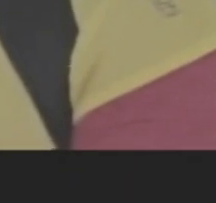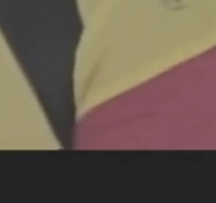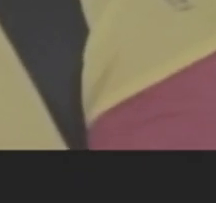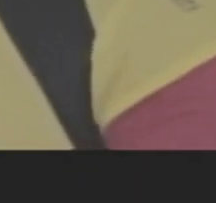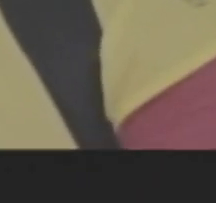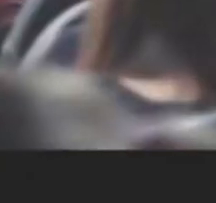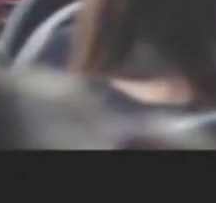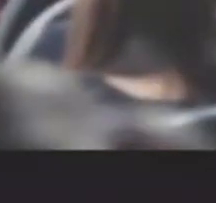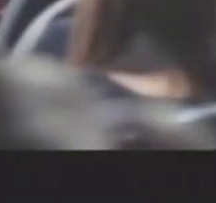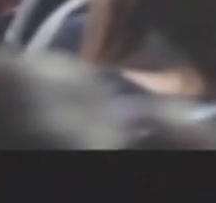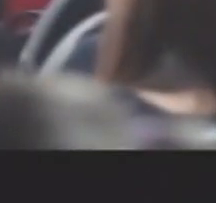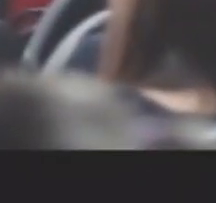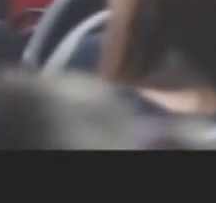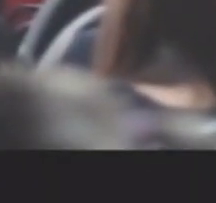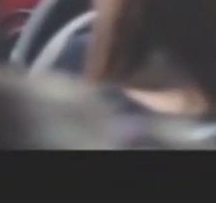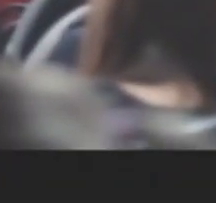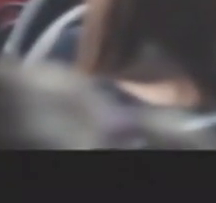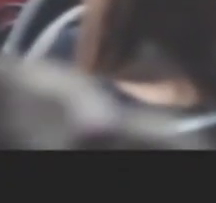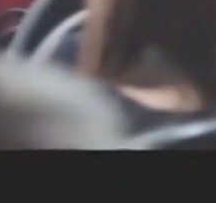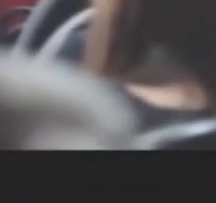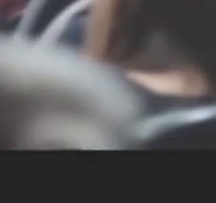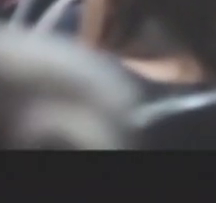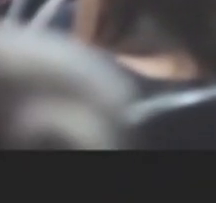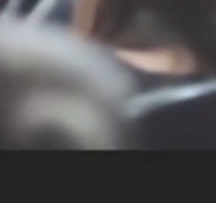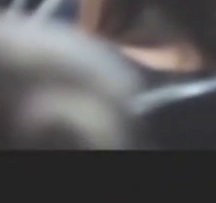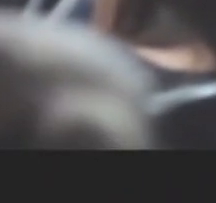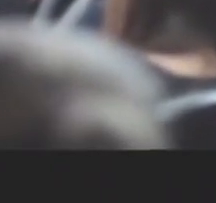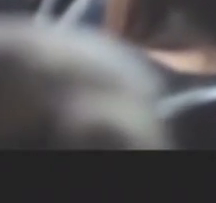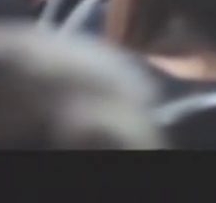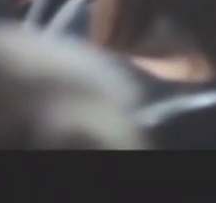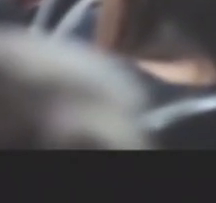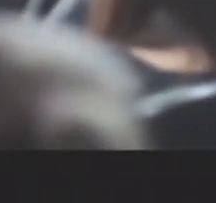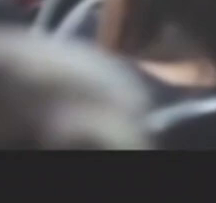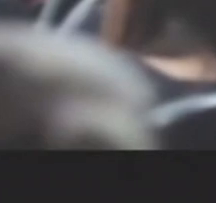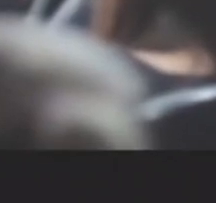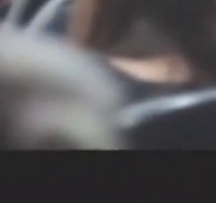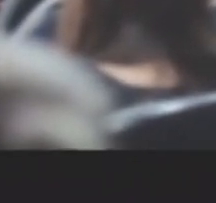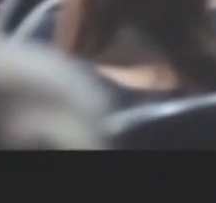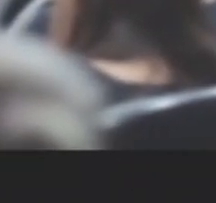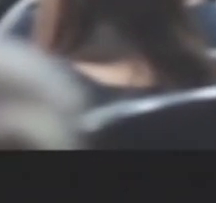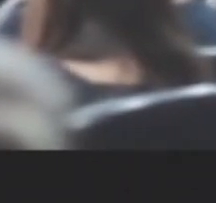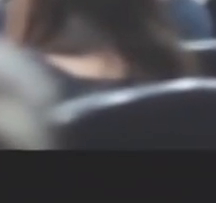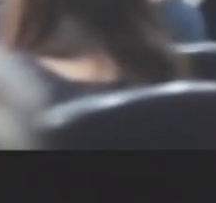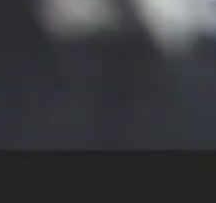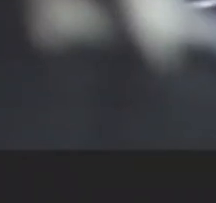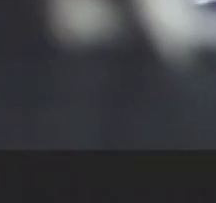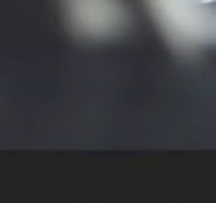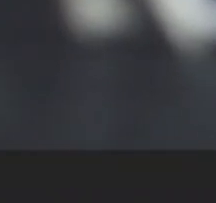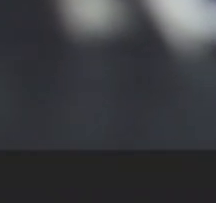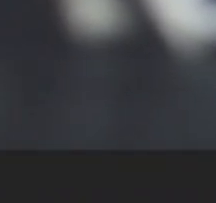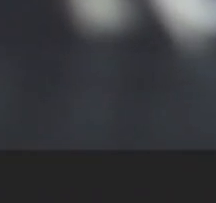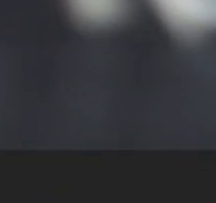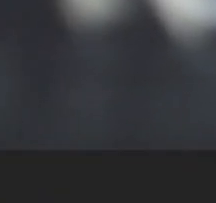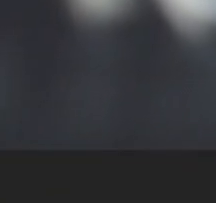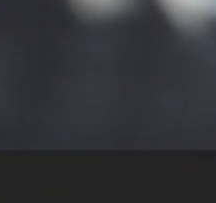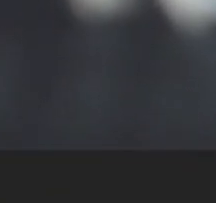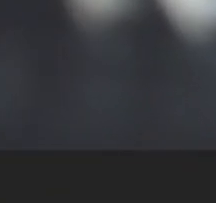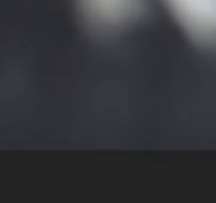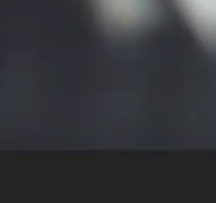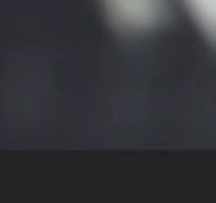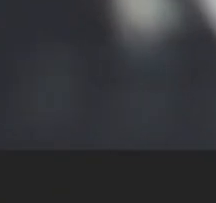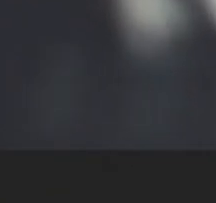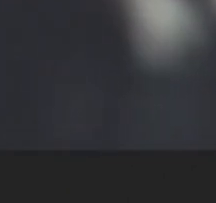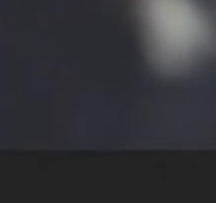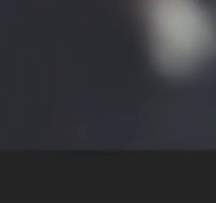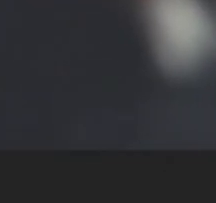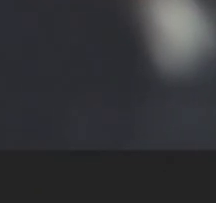dando continuidade ao pólo de educação né os nossos alunos rondonistas tanto os do instituto federal do paraná